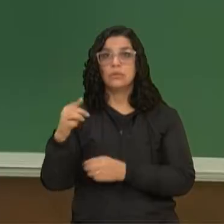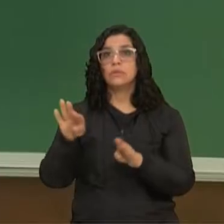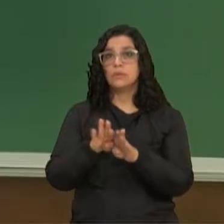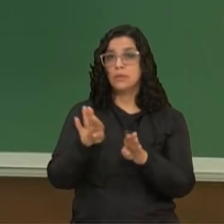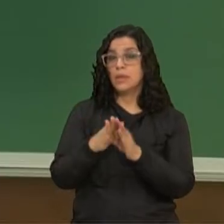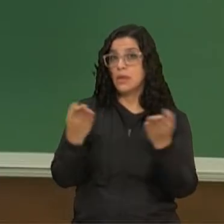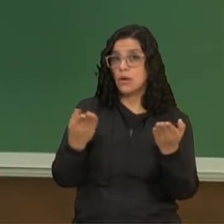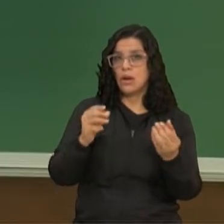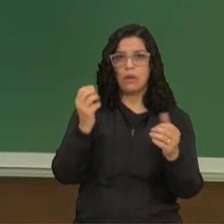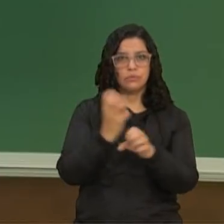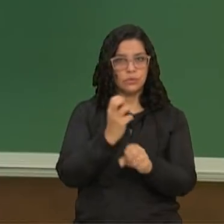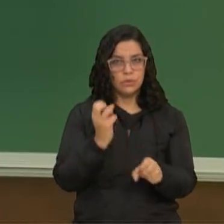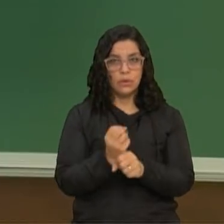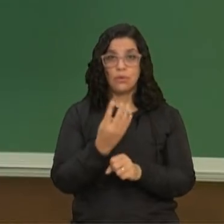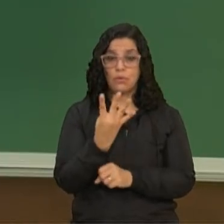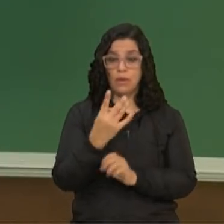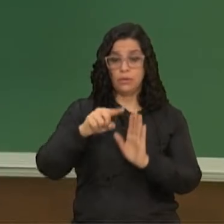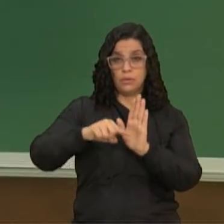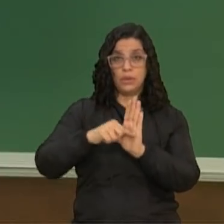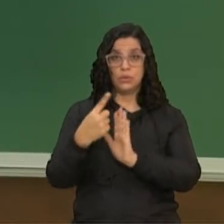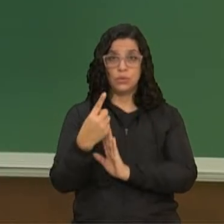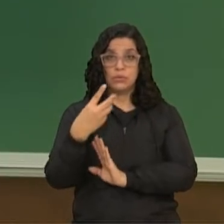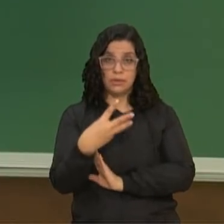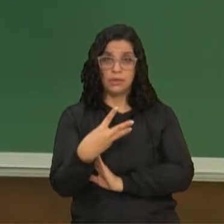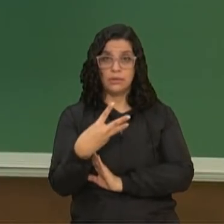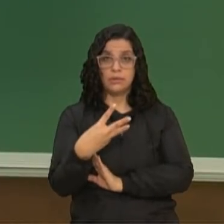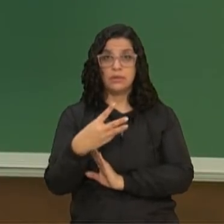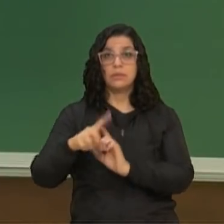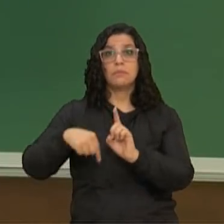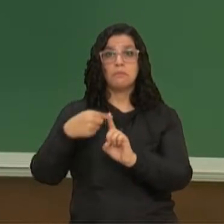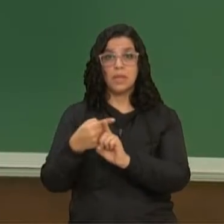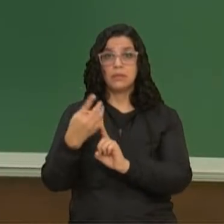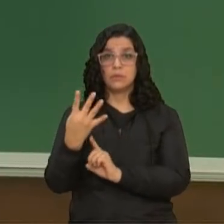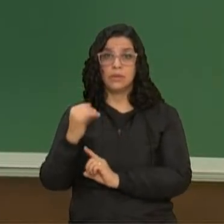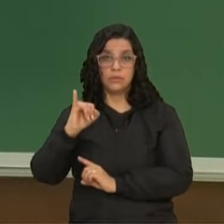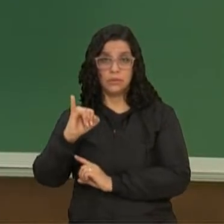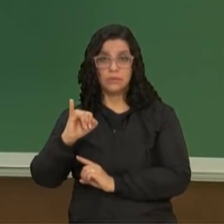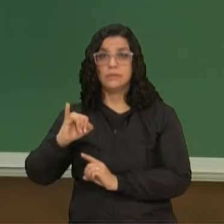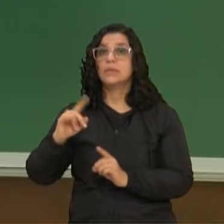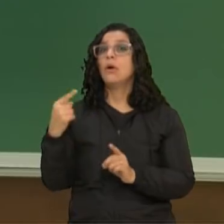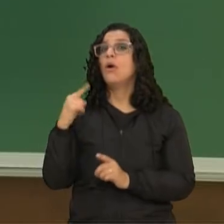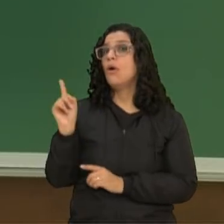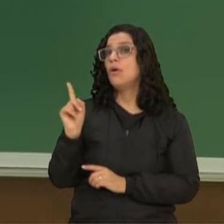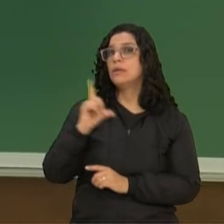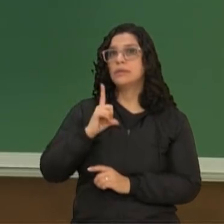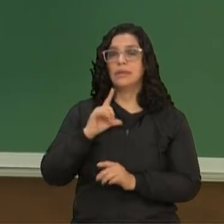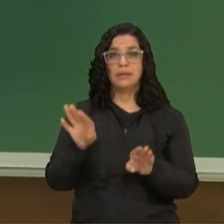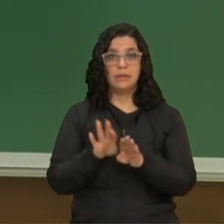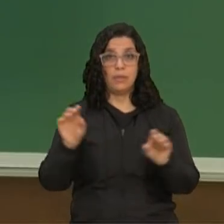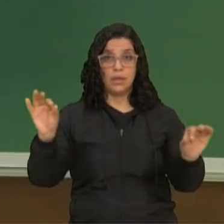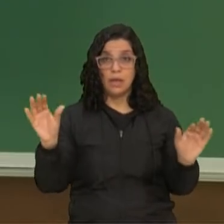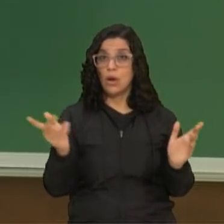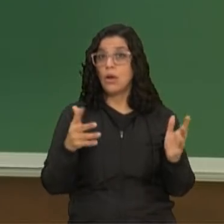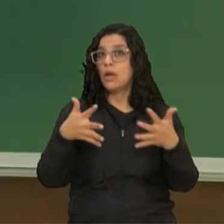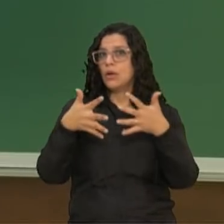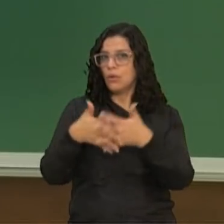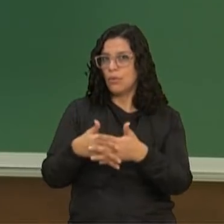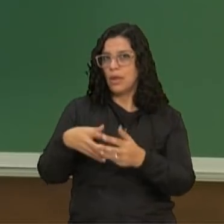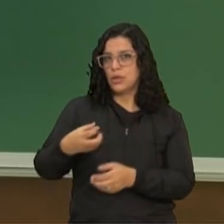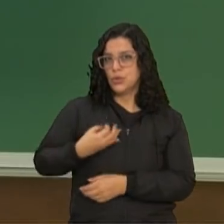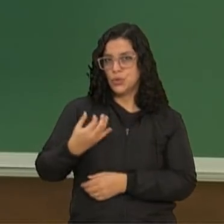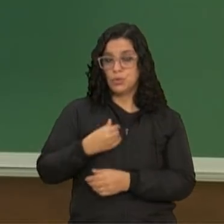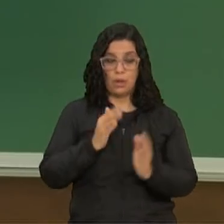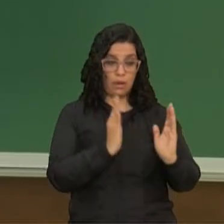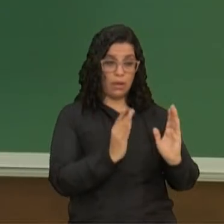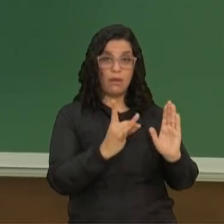Fazendo a operação, 4 menos 1, 3, mais 4i. Ficamos com o número complexo agora, com